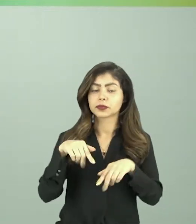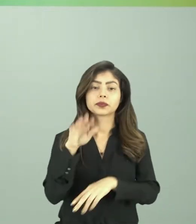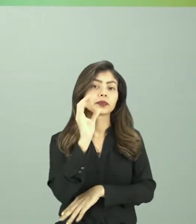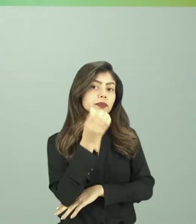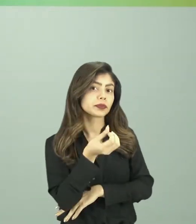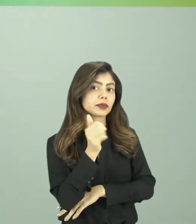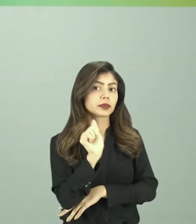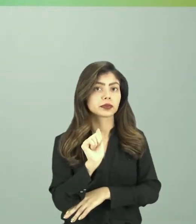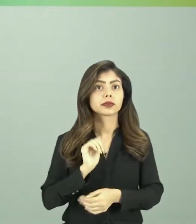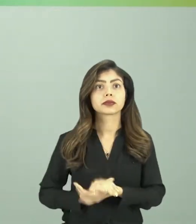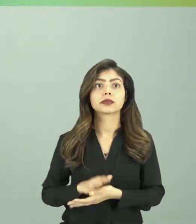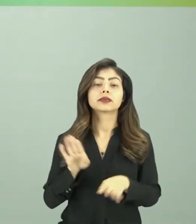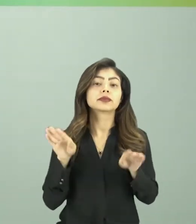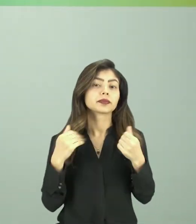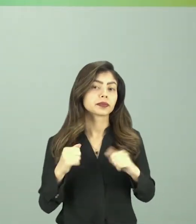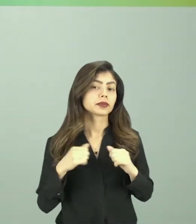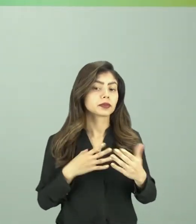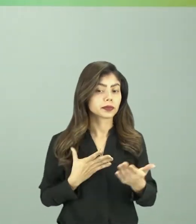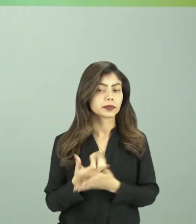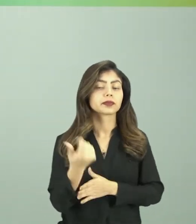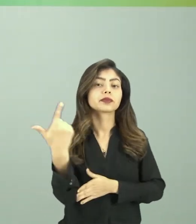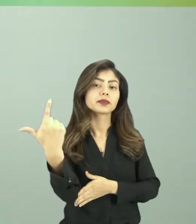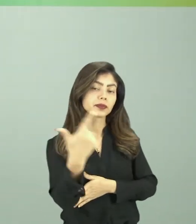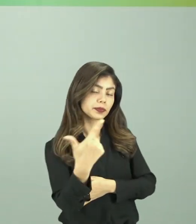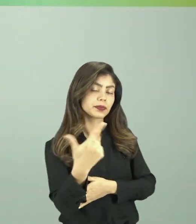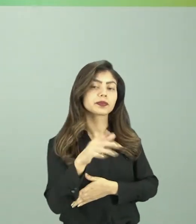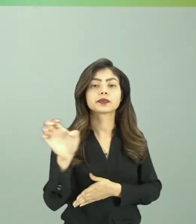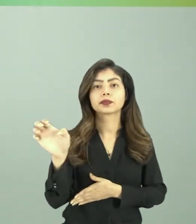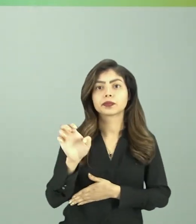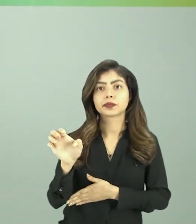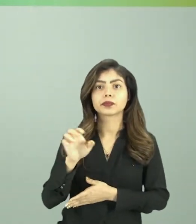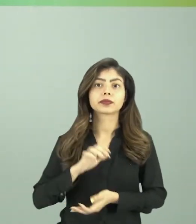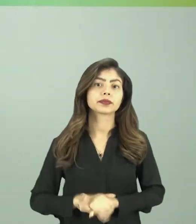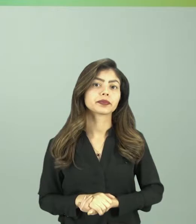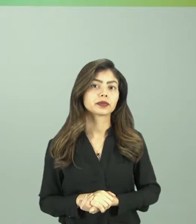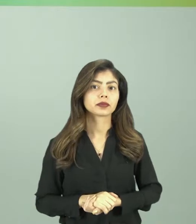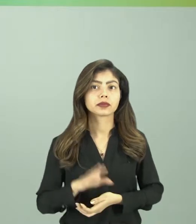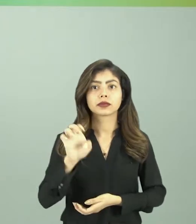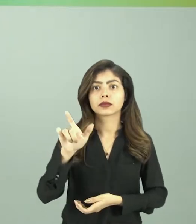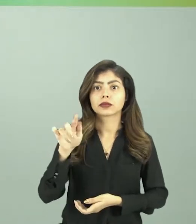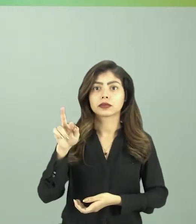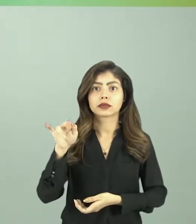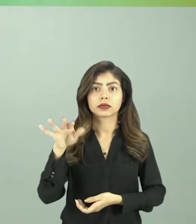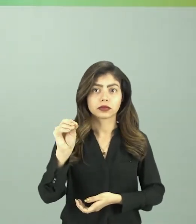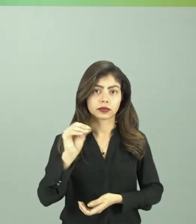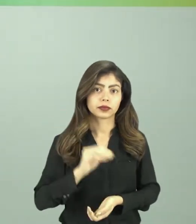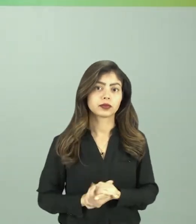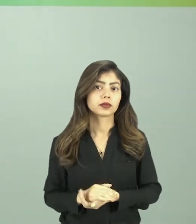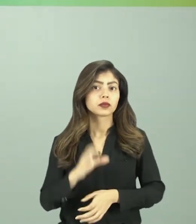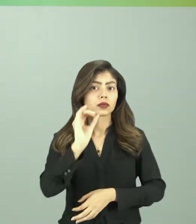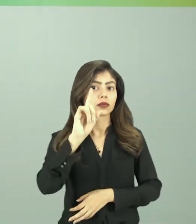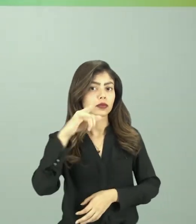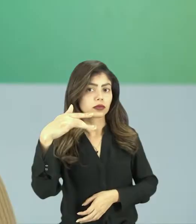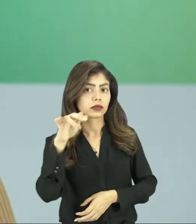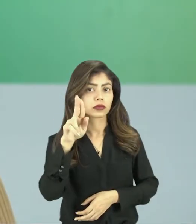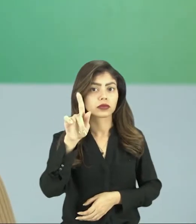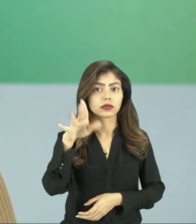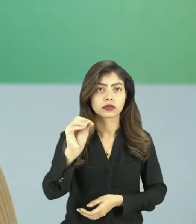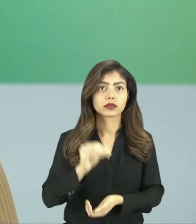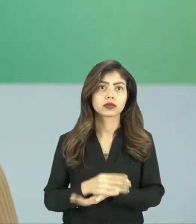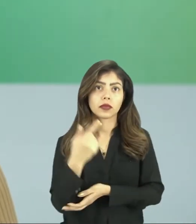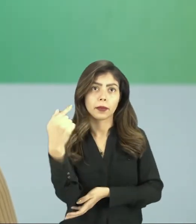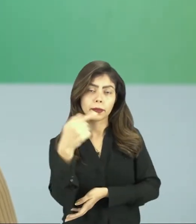ele ficar estável, ele precisa receber 2 elétrons. Então, o que isso significa? Que o oxigênio tem um NOx